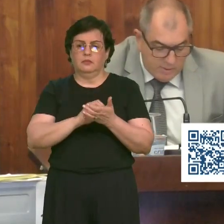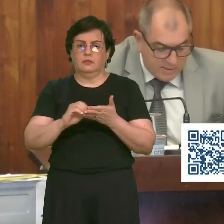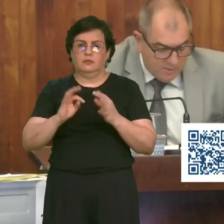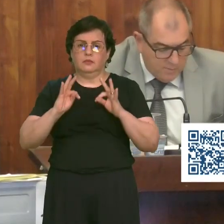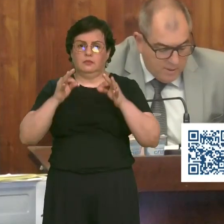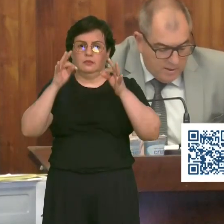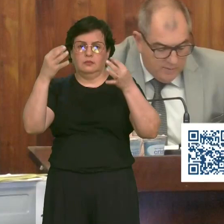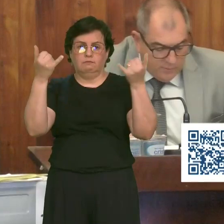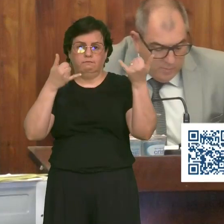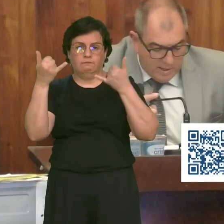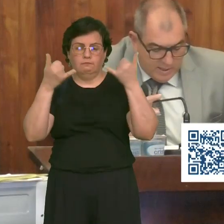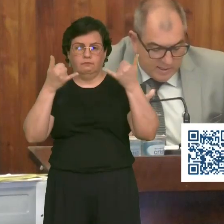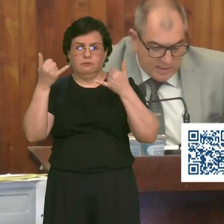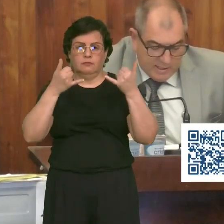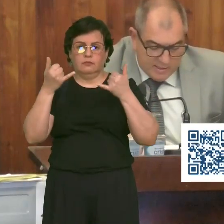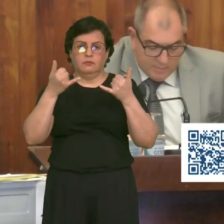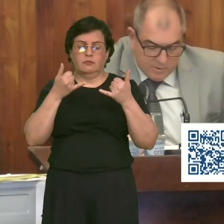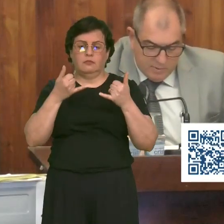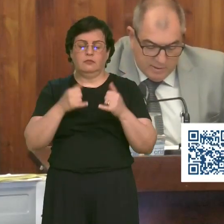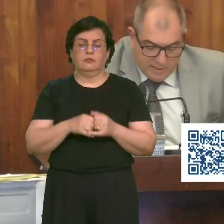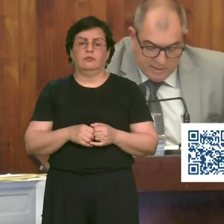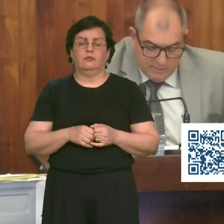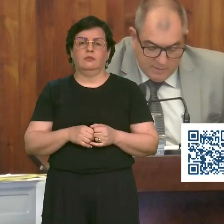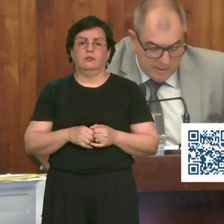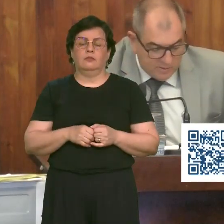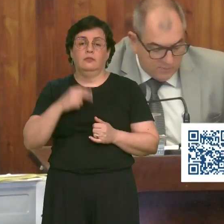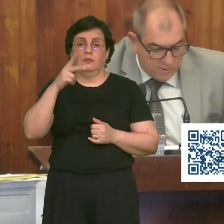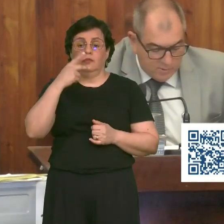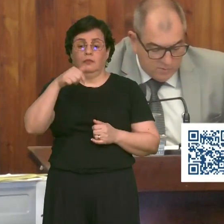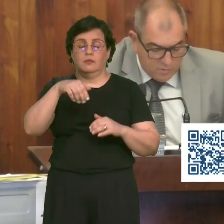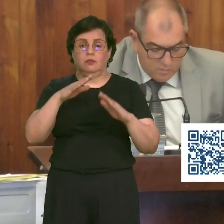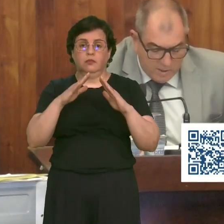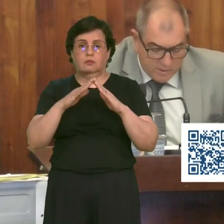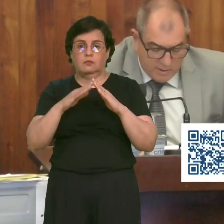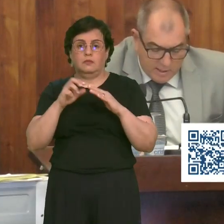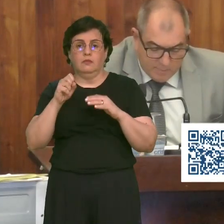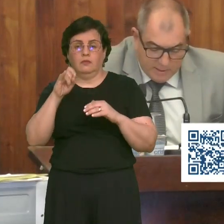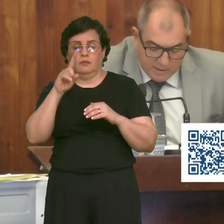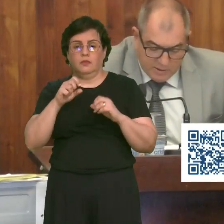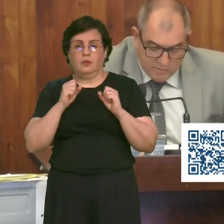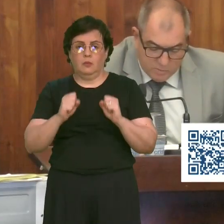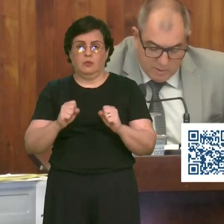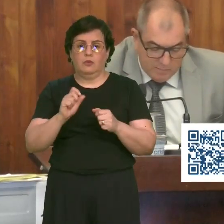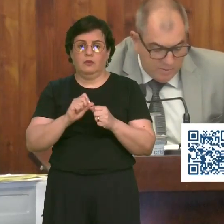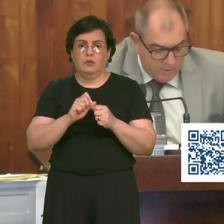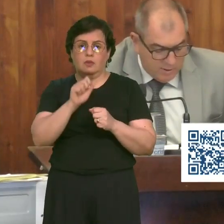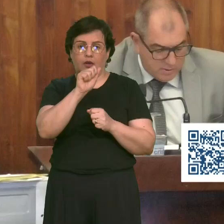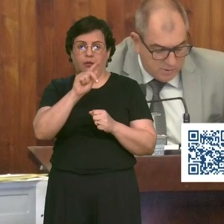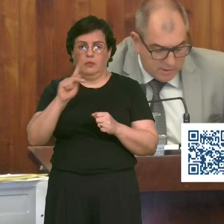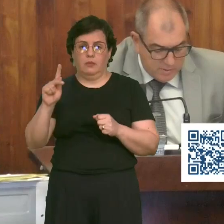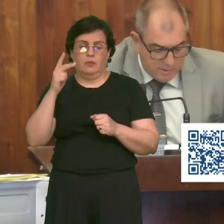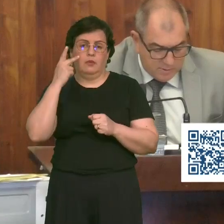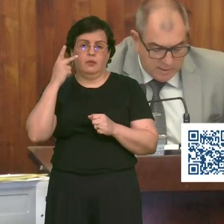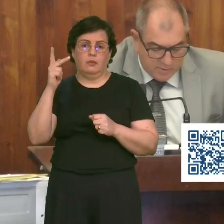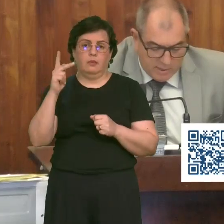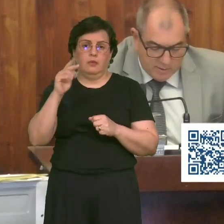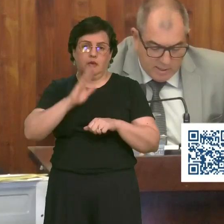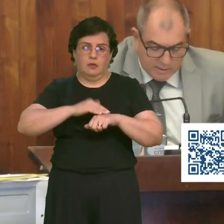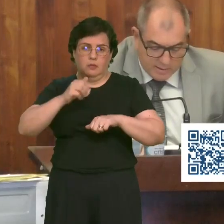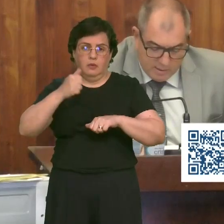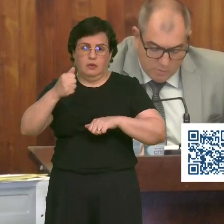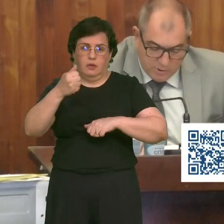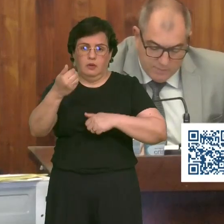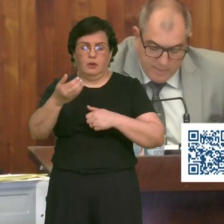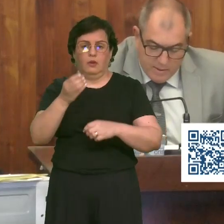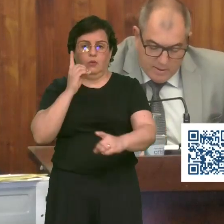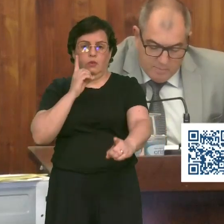da informação informar essa casa da possibilidade esforço nos vamos medo de criar aplicativos para melhorias no atendimentos relacionadas